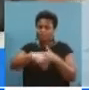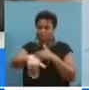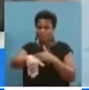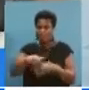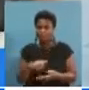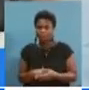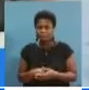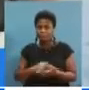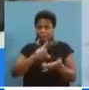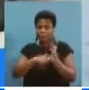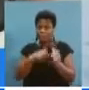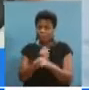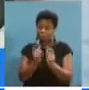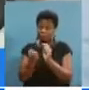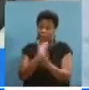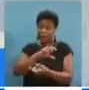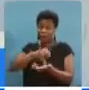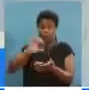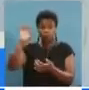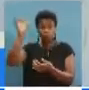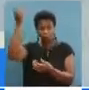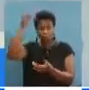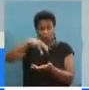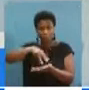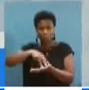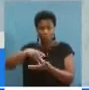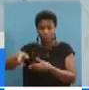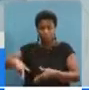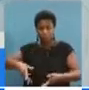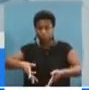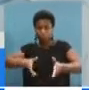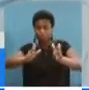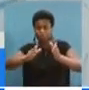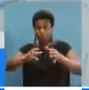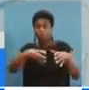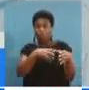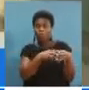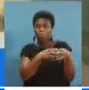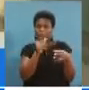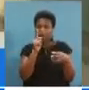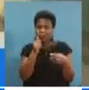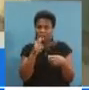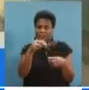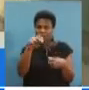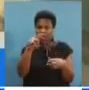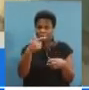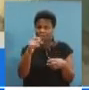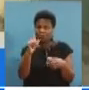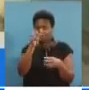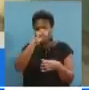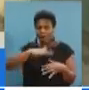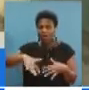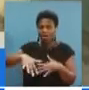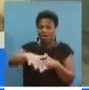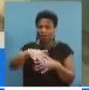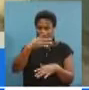de requalificação do Centro Cultural do Mindelo prevê a transformação do corredor contíguo ao Clube Náutico num pátio exterior destinado a